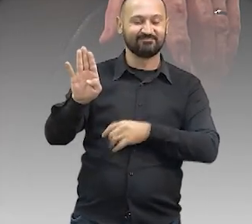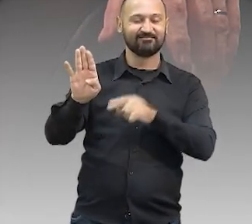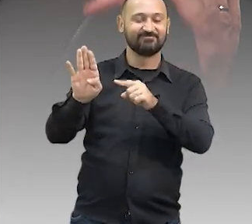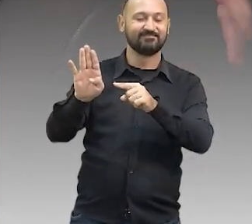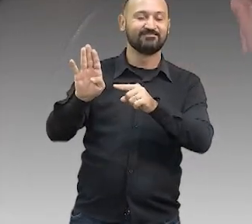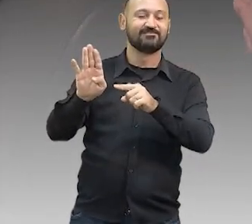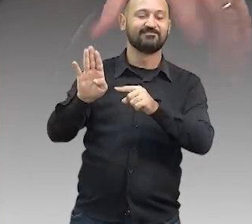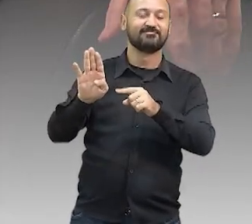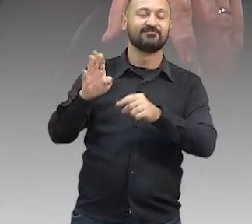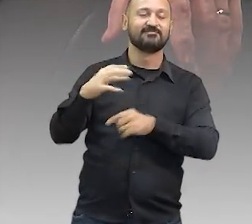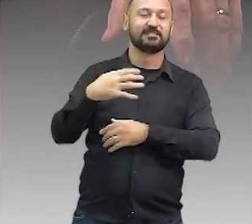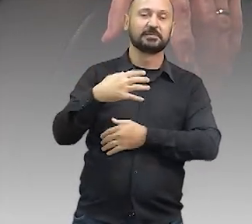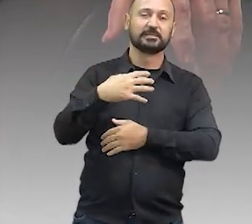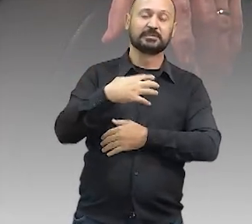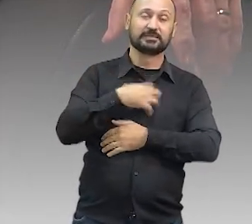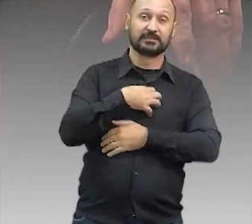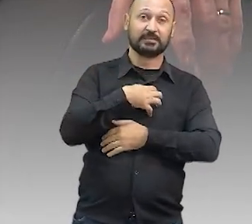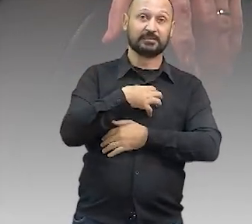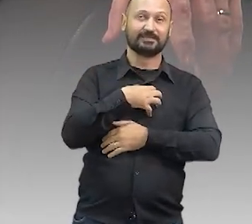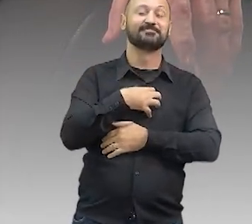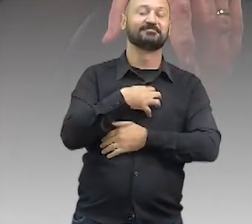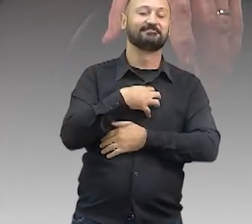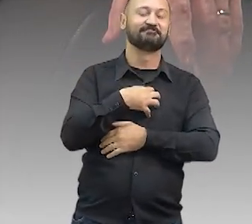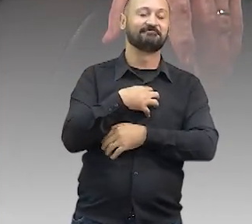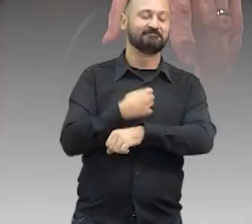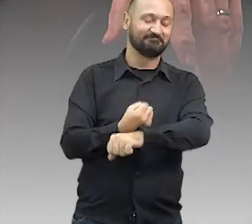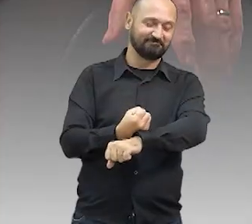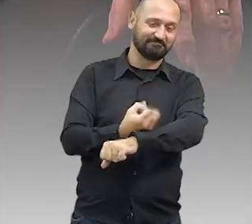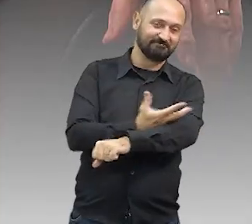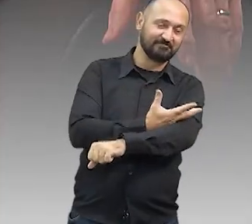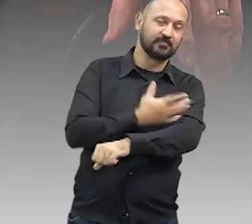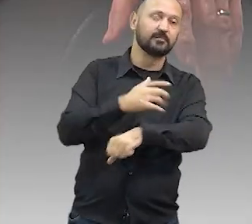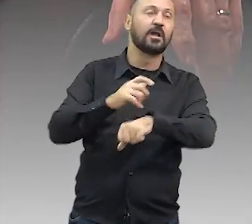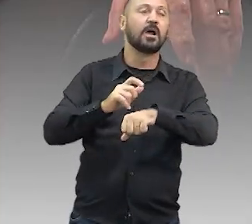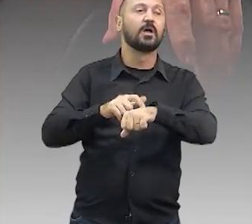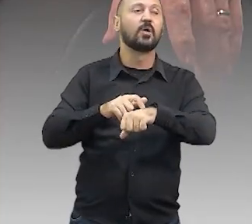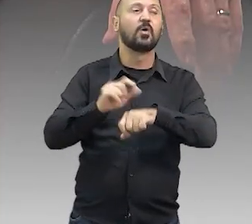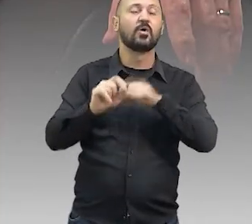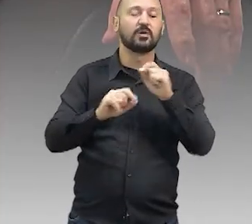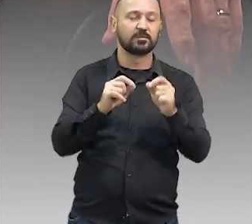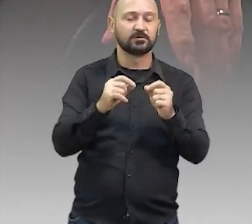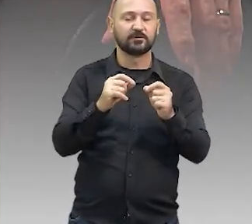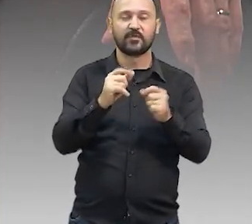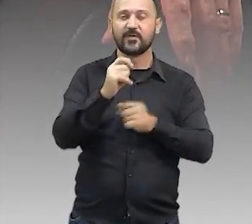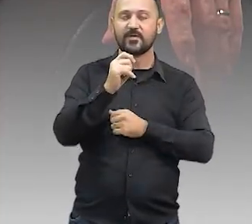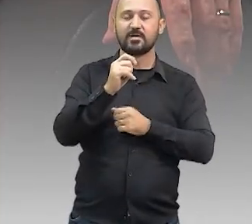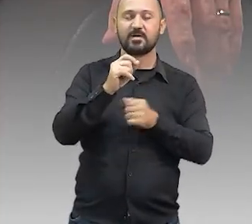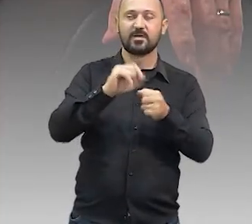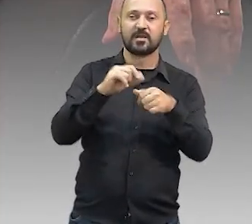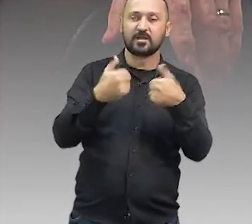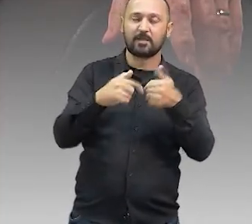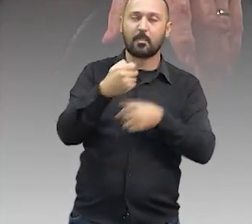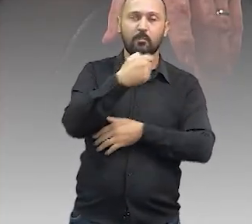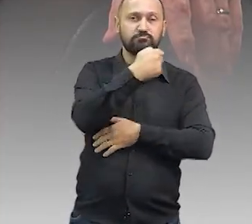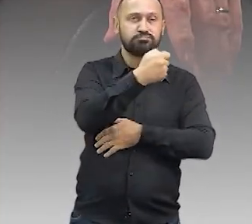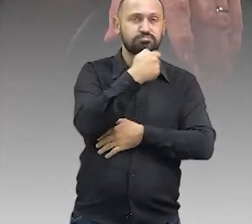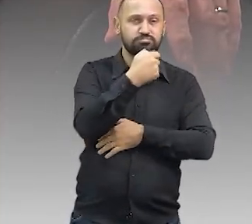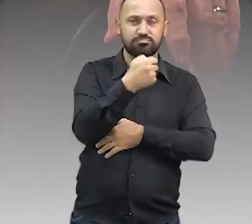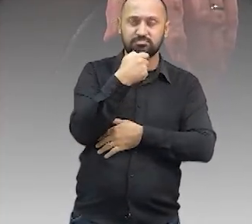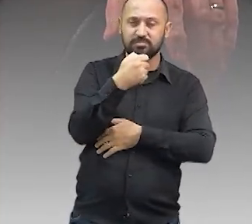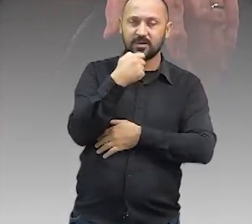marca muito, me emociona, quando a gente faz uma reportagem e projeta